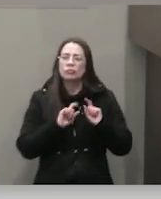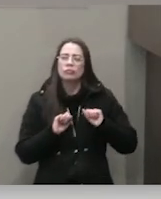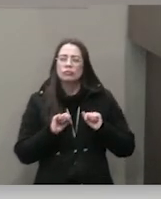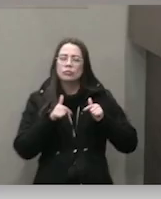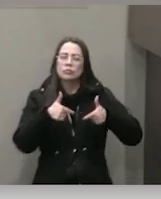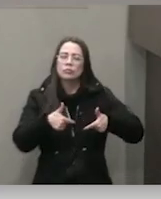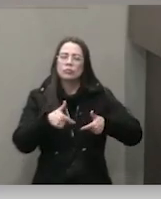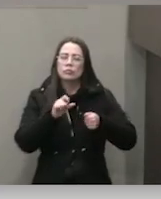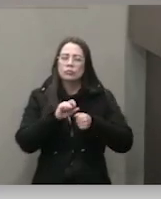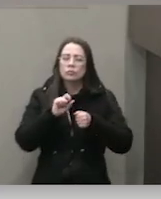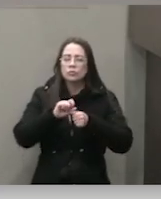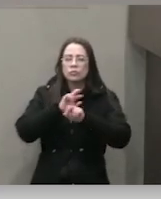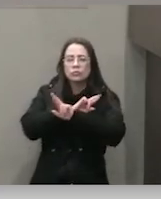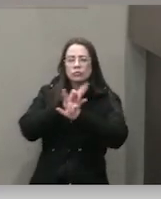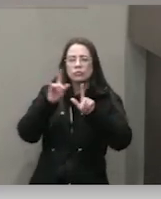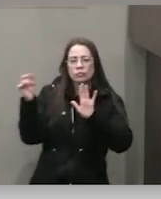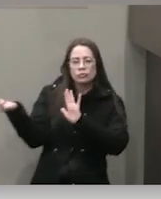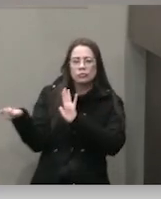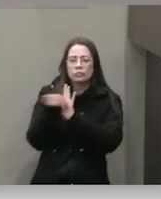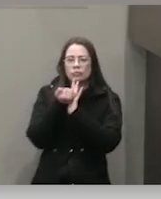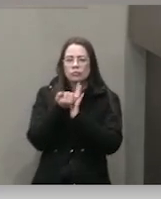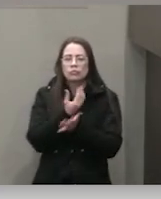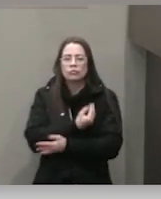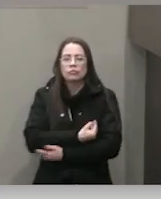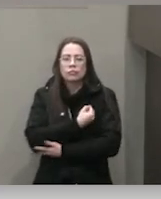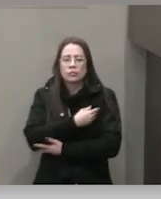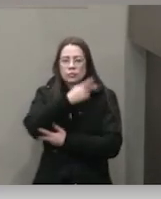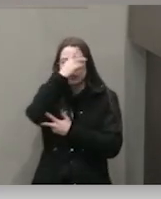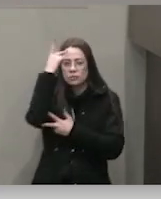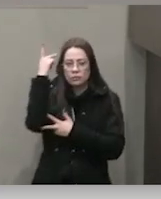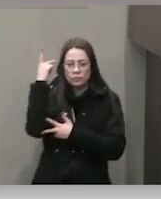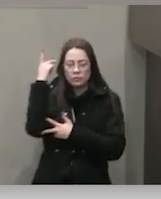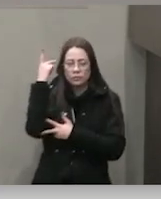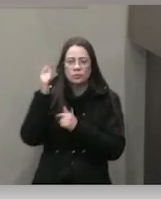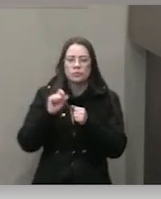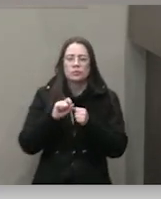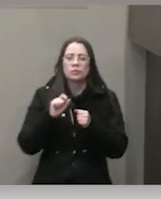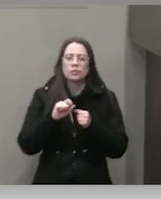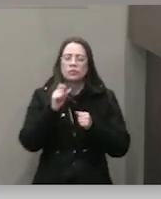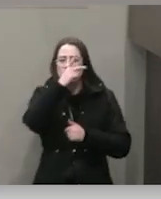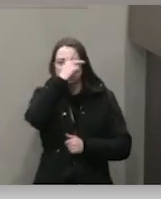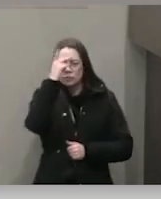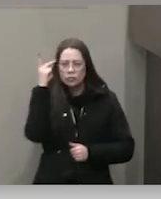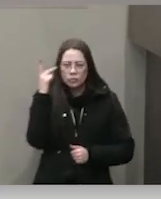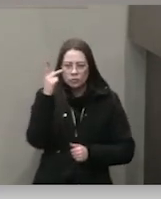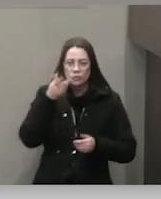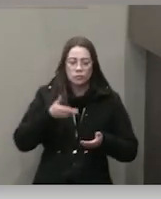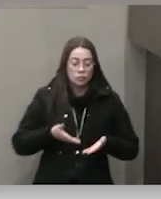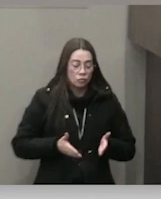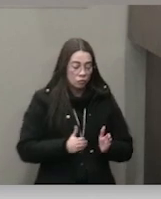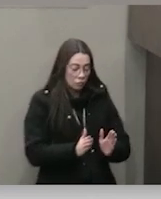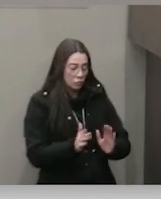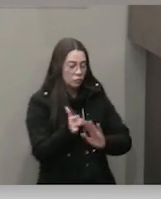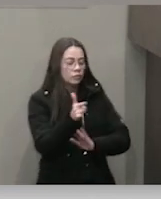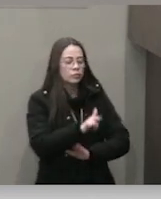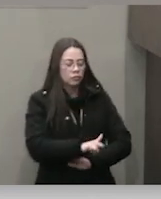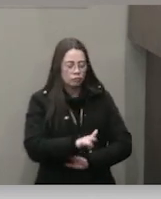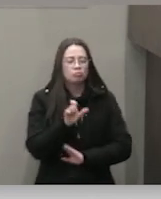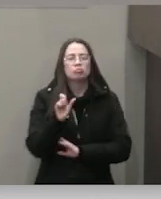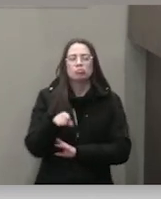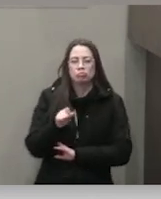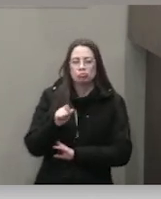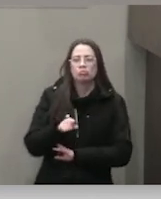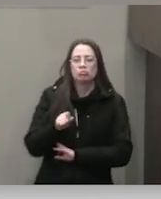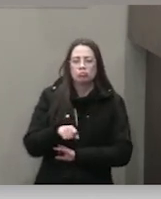fizeram diferença e marcaram vidas de pessoas. Fizeram pessoas nascerem de novo.